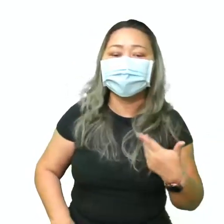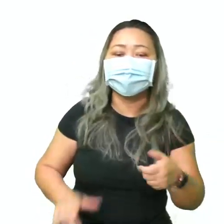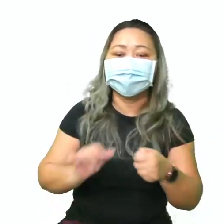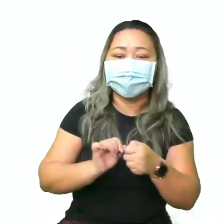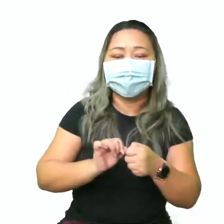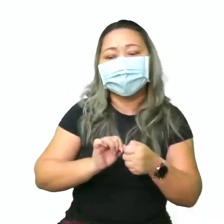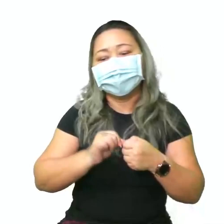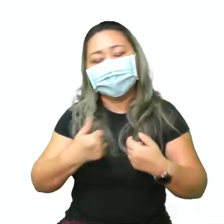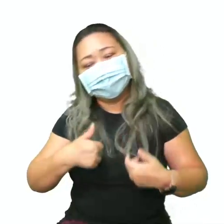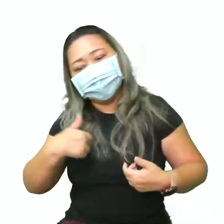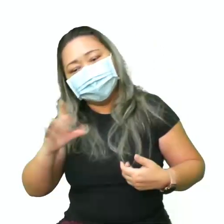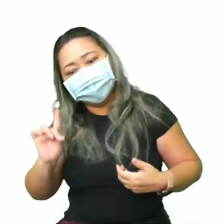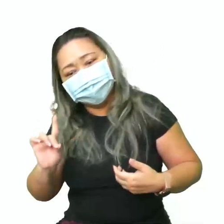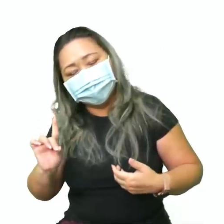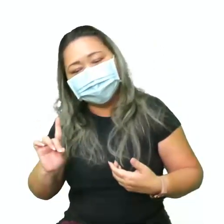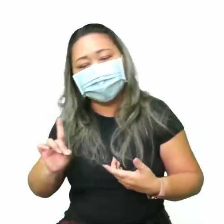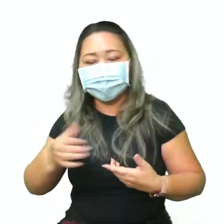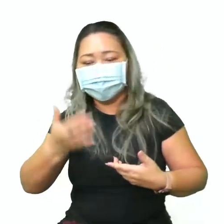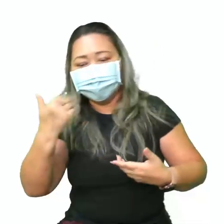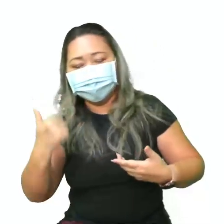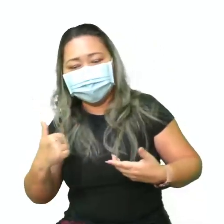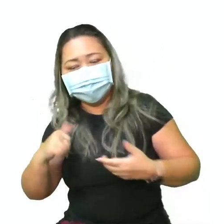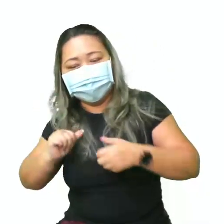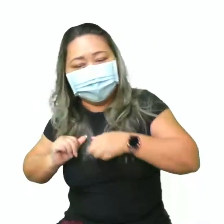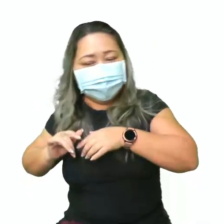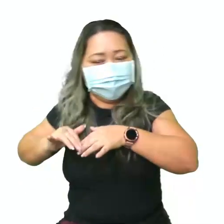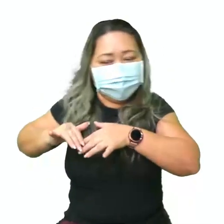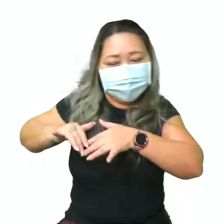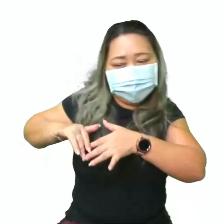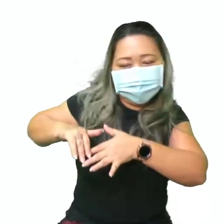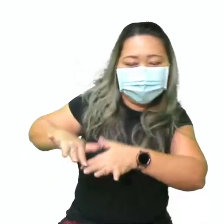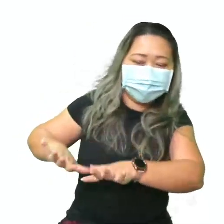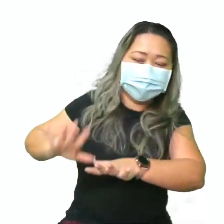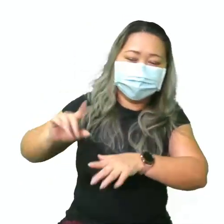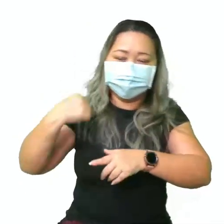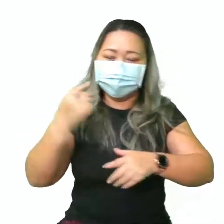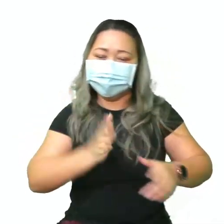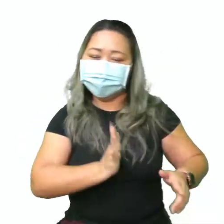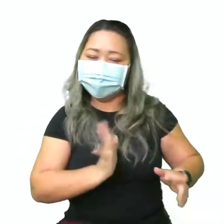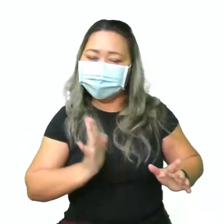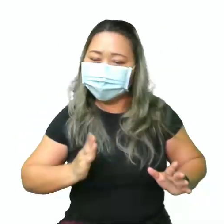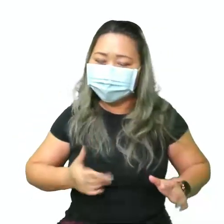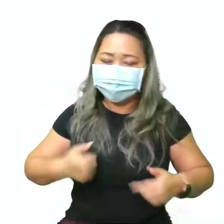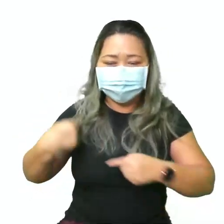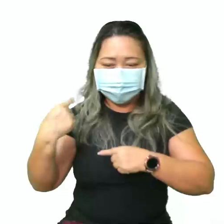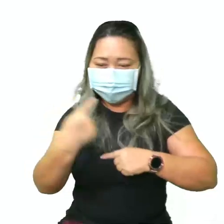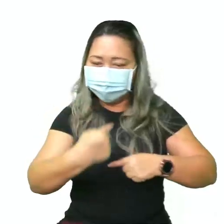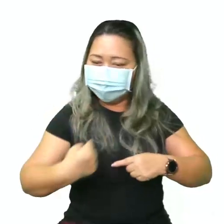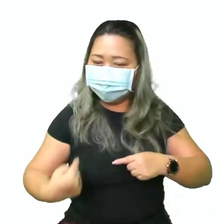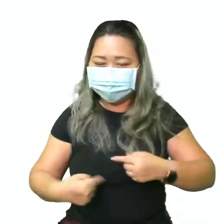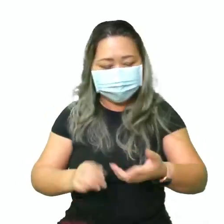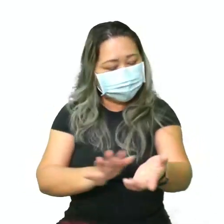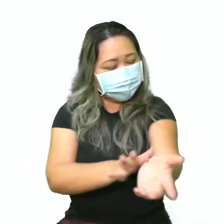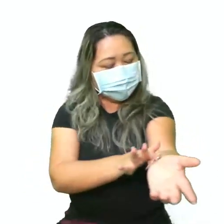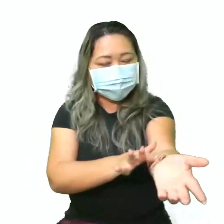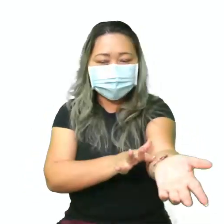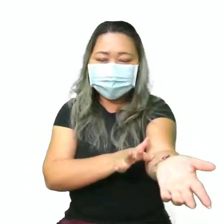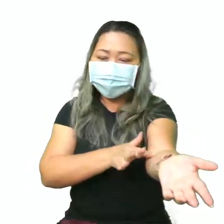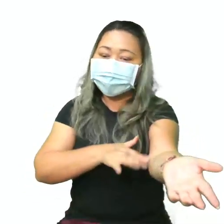continuando aí no trenzinho. Lembra do trem, né? Não vamos descarrilhar, não. Presta atenção aí. Vamos lá? Os